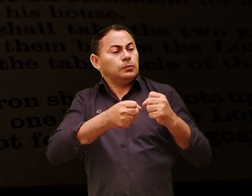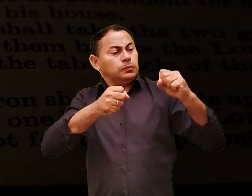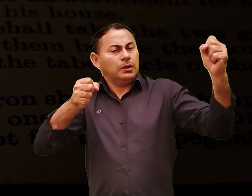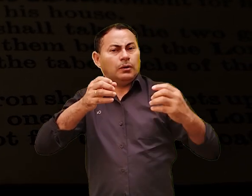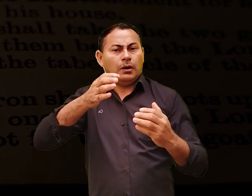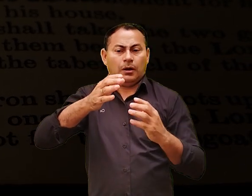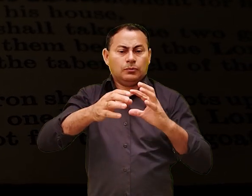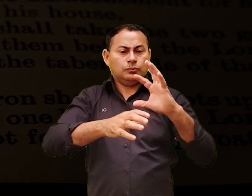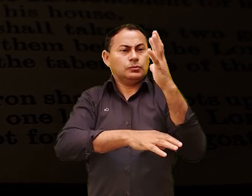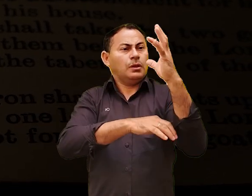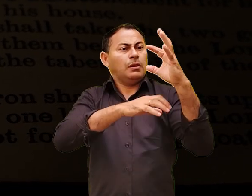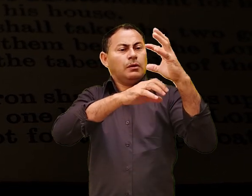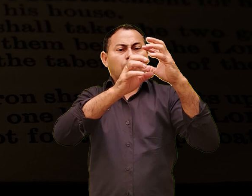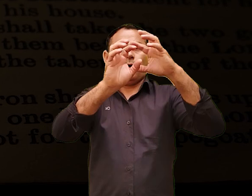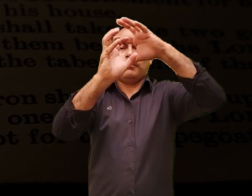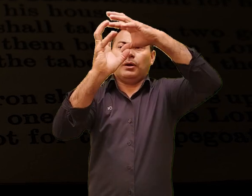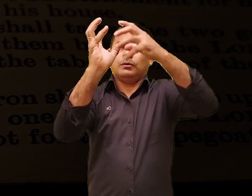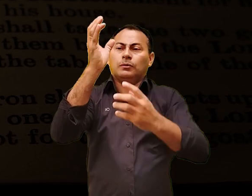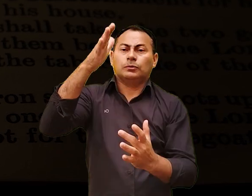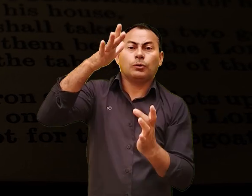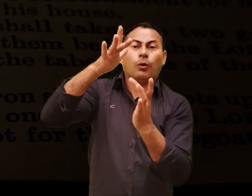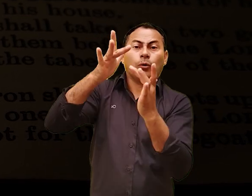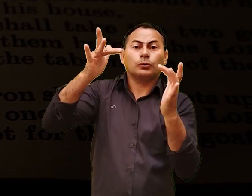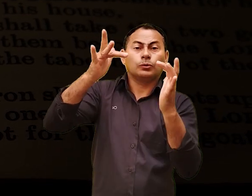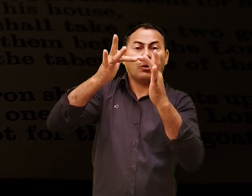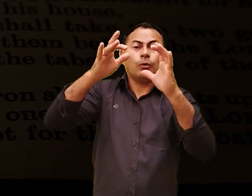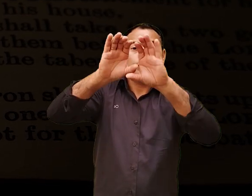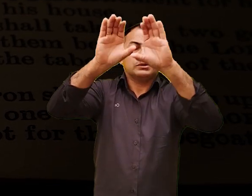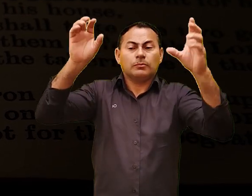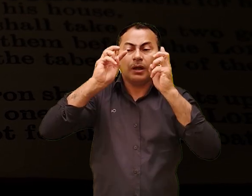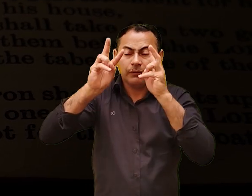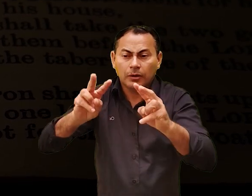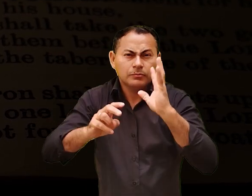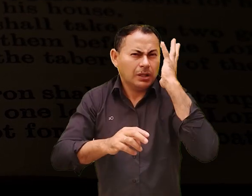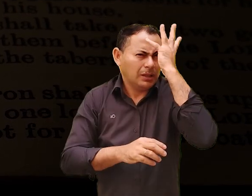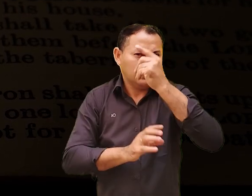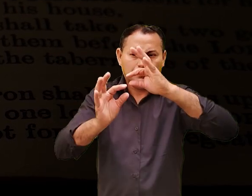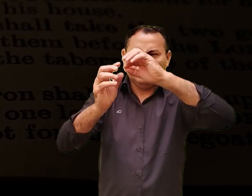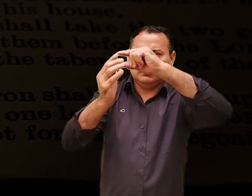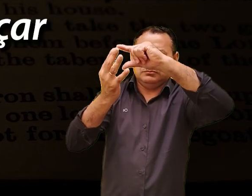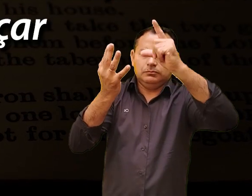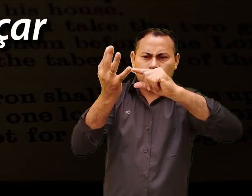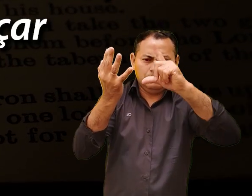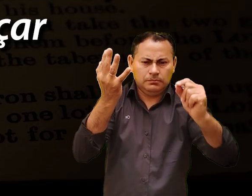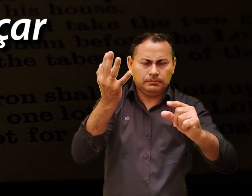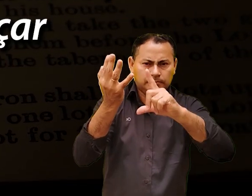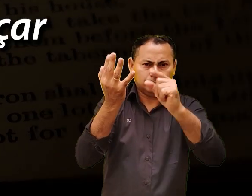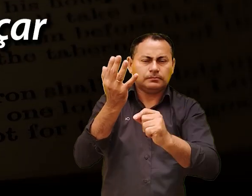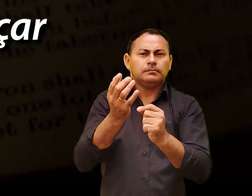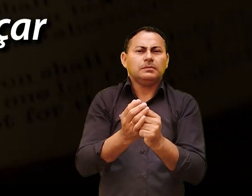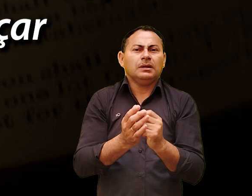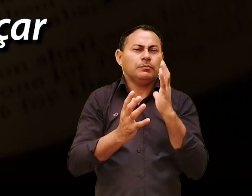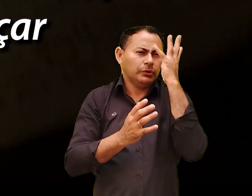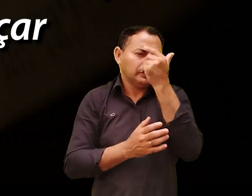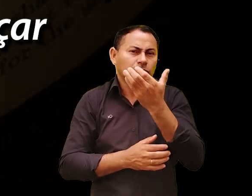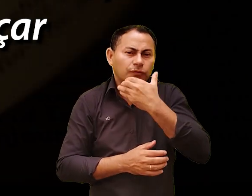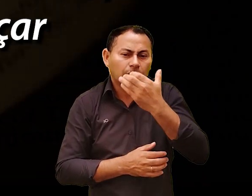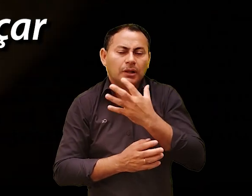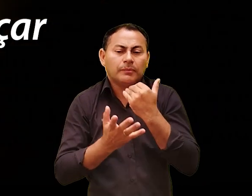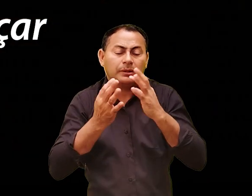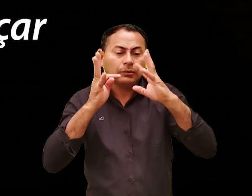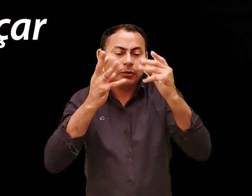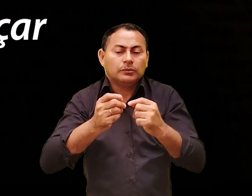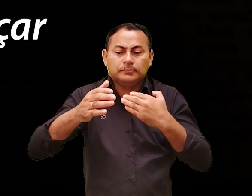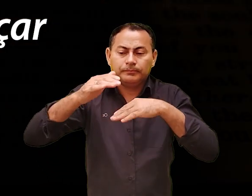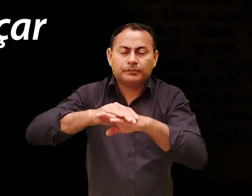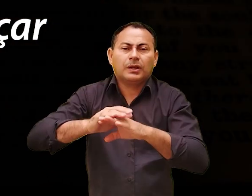enorme, cuja copa encostava no céu, visível em toda a terra, com belas folhas e muitos frutos, na qual havia alimento para todos,